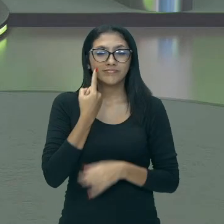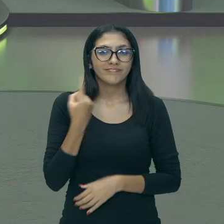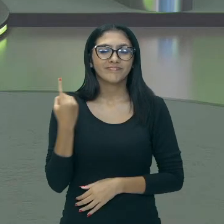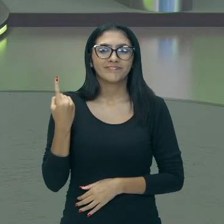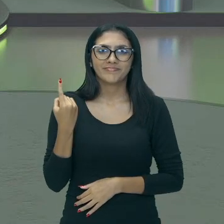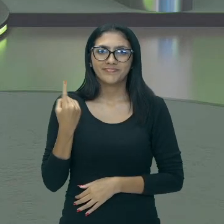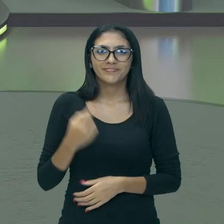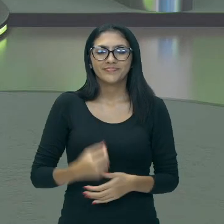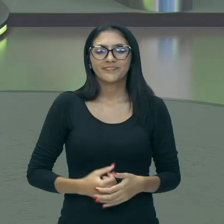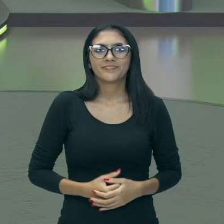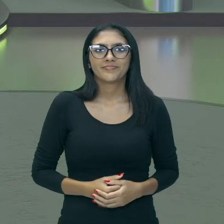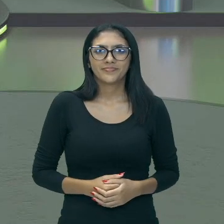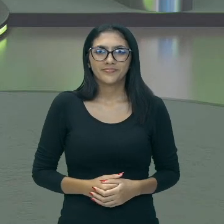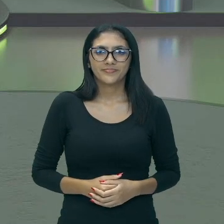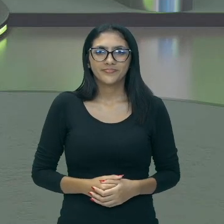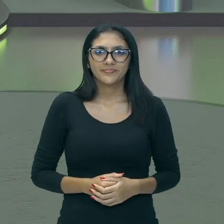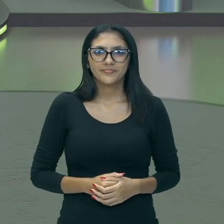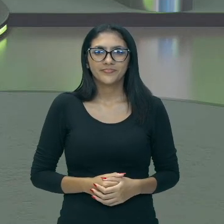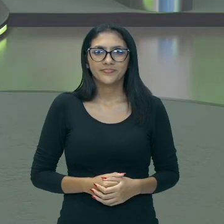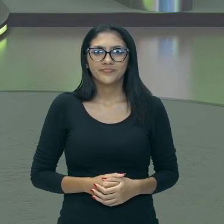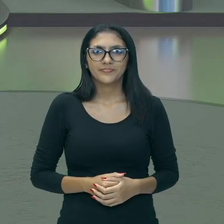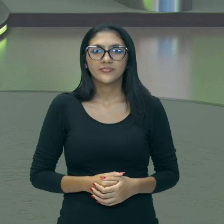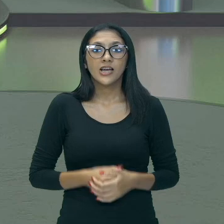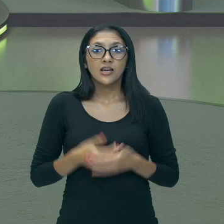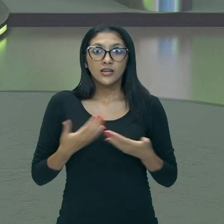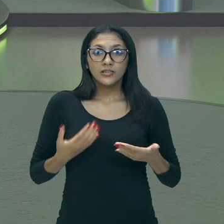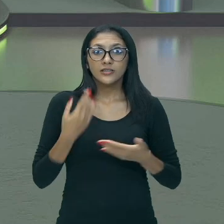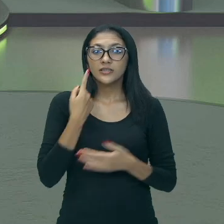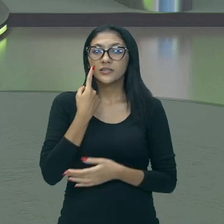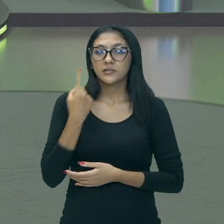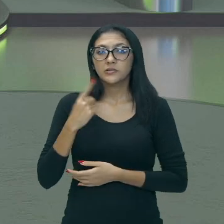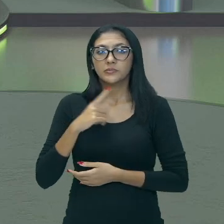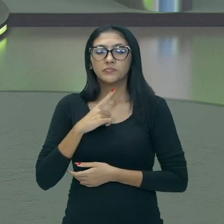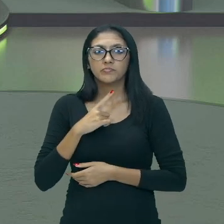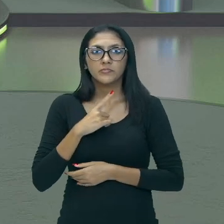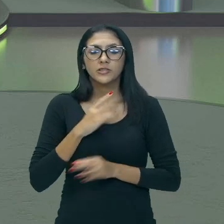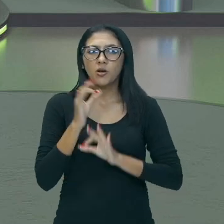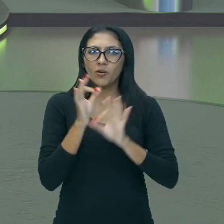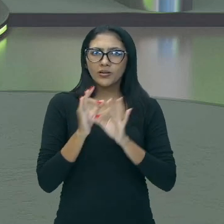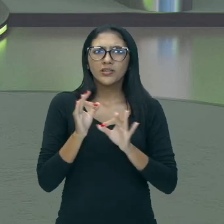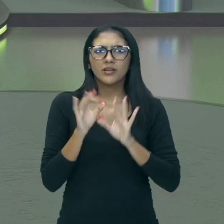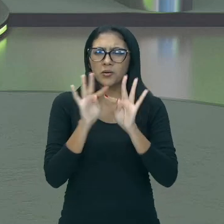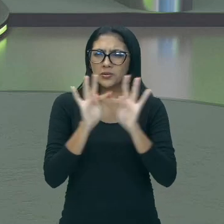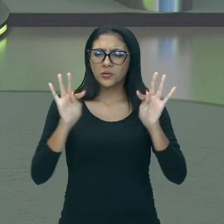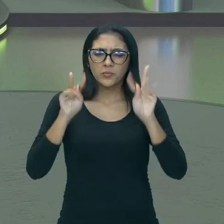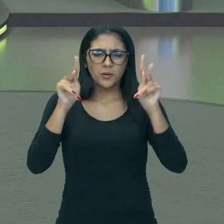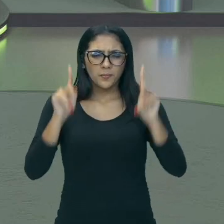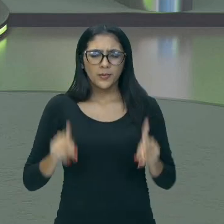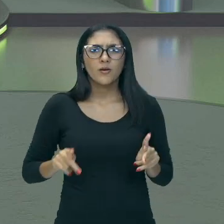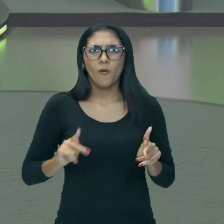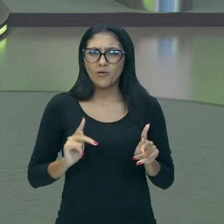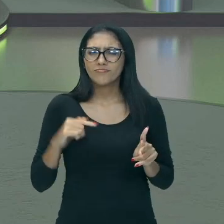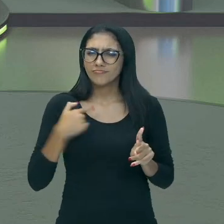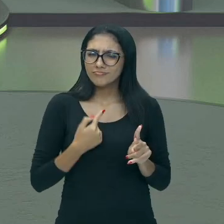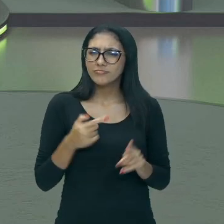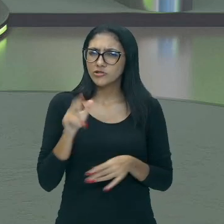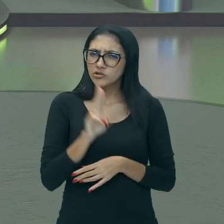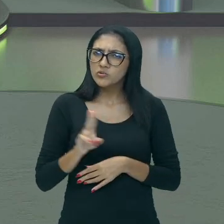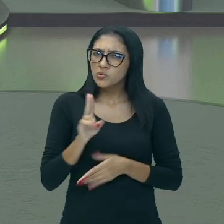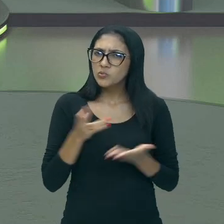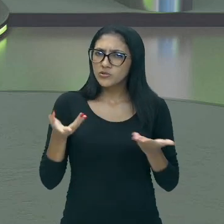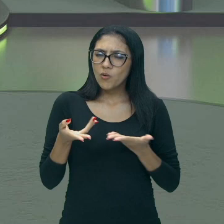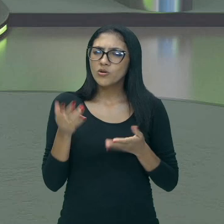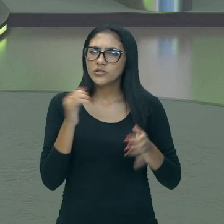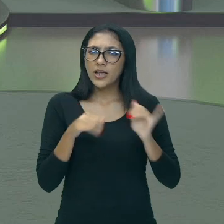uma olhada. Então nós temos aqui a divisão dessa peça maravilhosa que utilizamos hoje para a química. Hoje essa